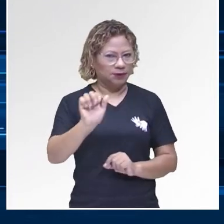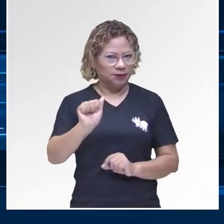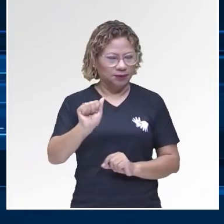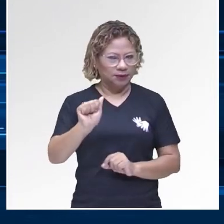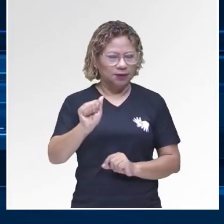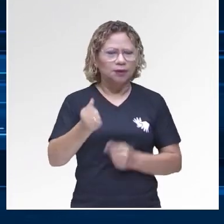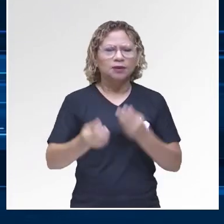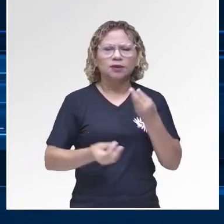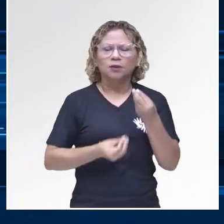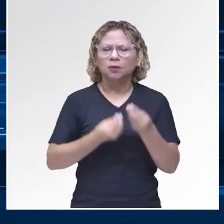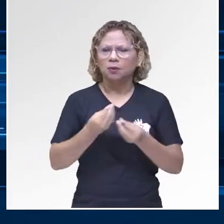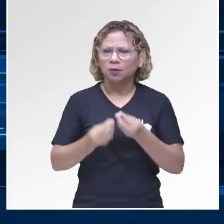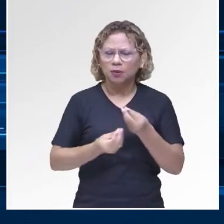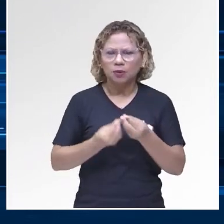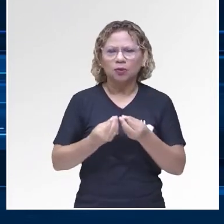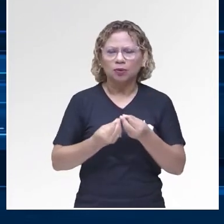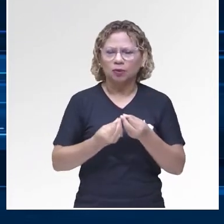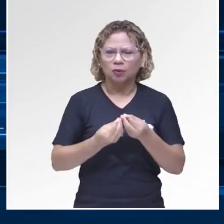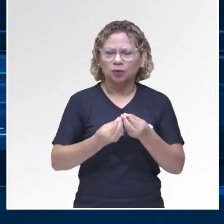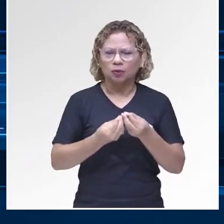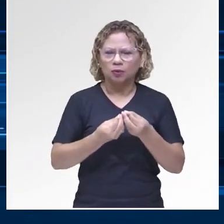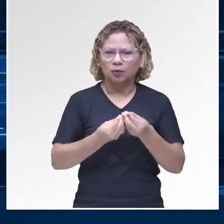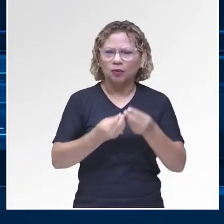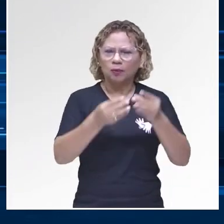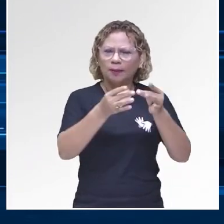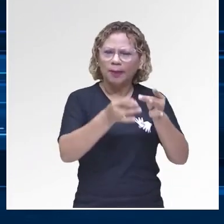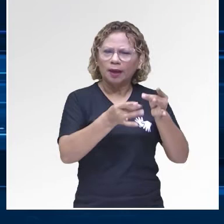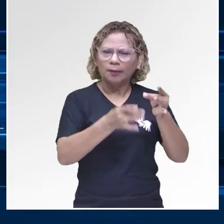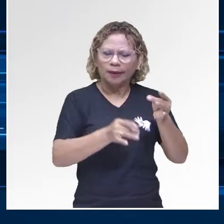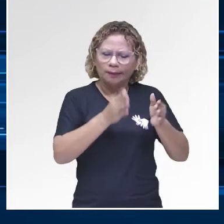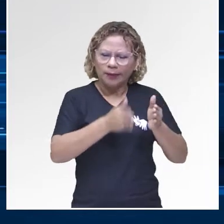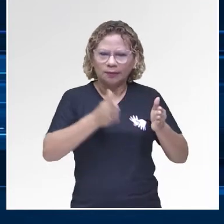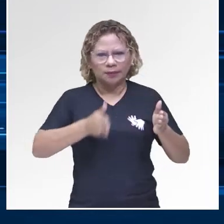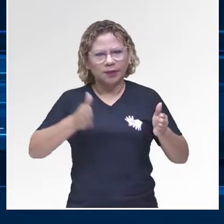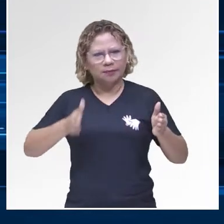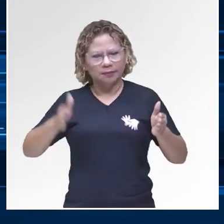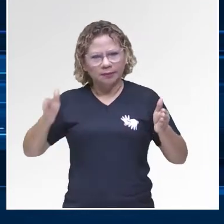como elas se classificam, como se obtém a razão,